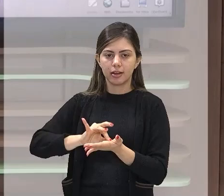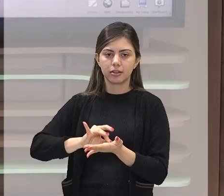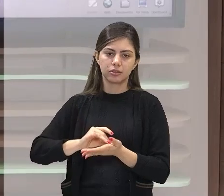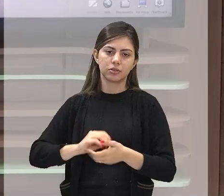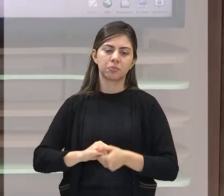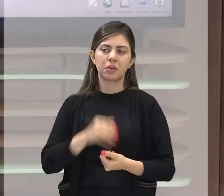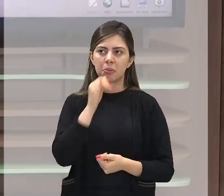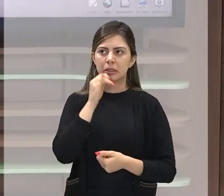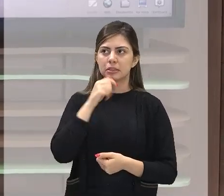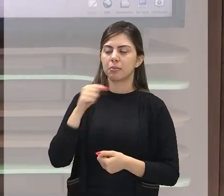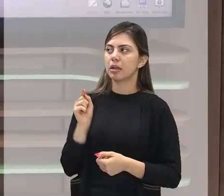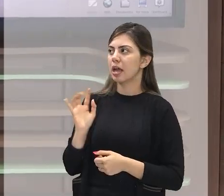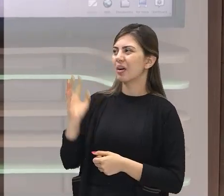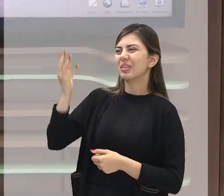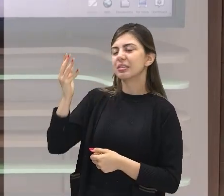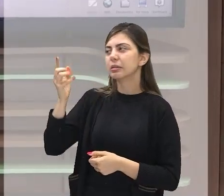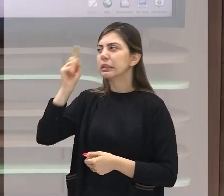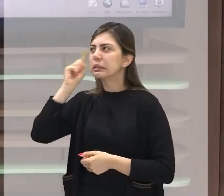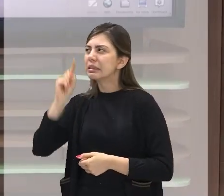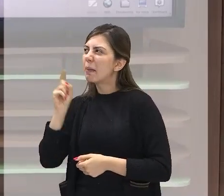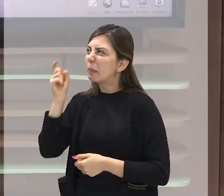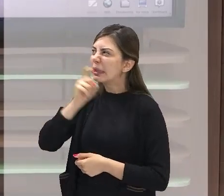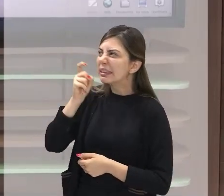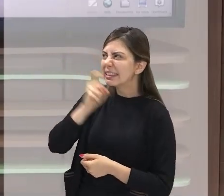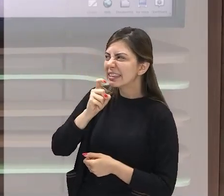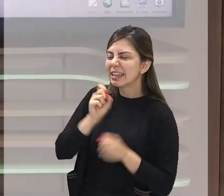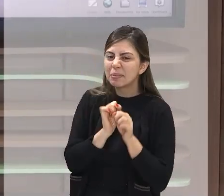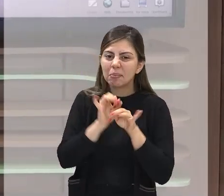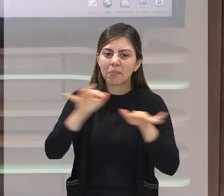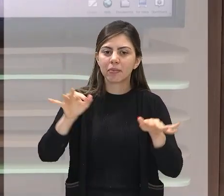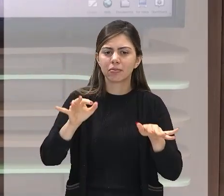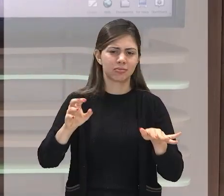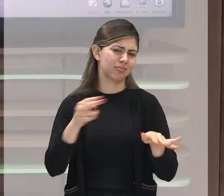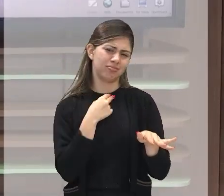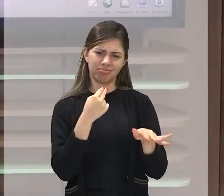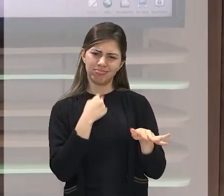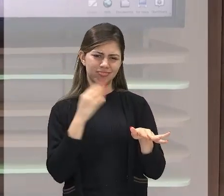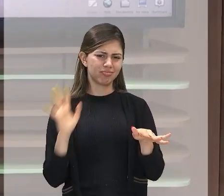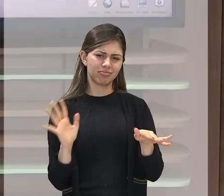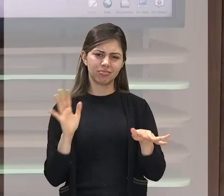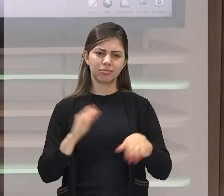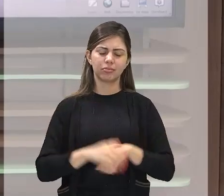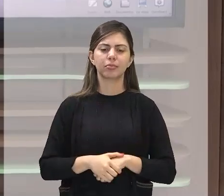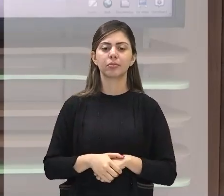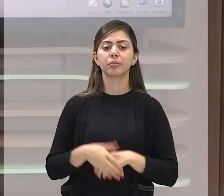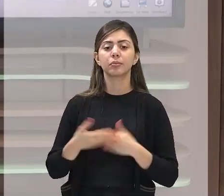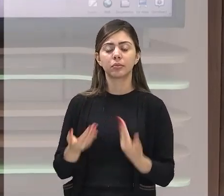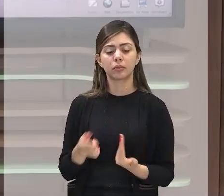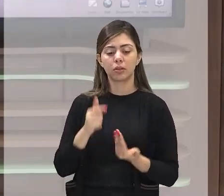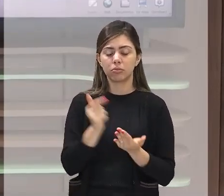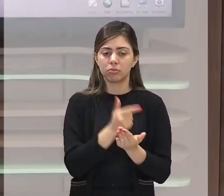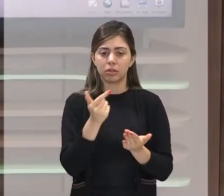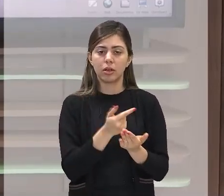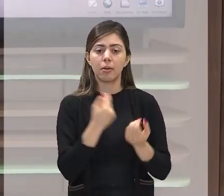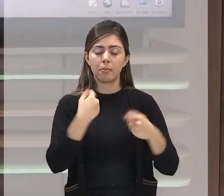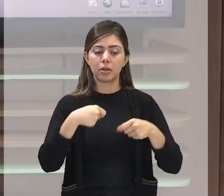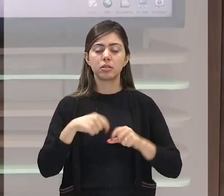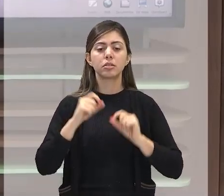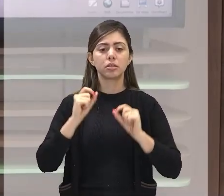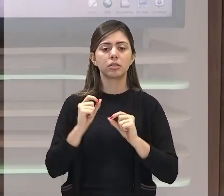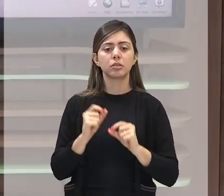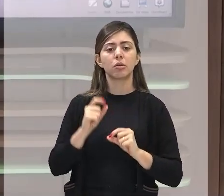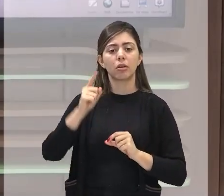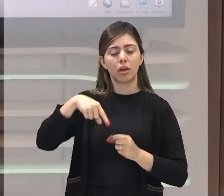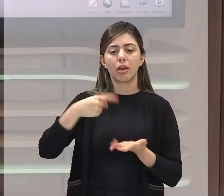inverídico, uma notícia mentirosa, uma fake news, não é? O veículo, o jornal, tem que ter compromisso com